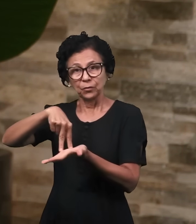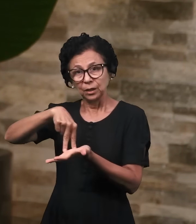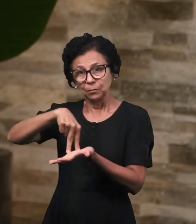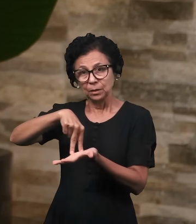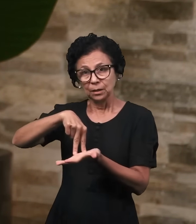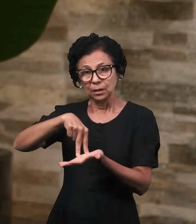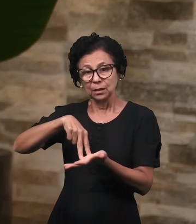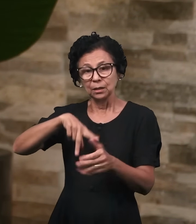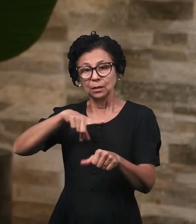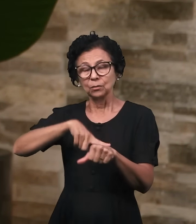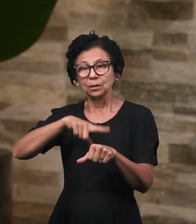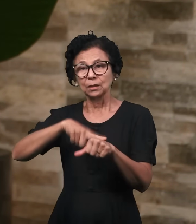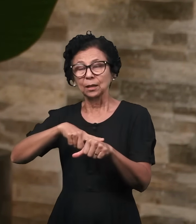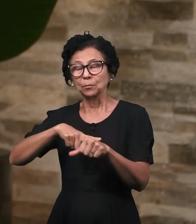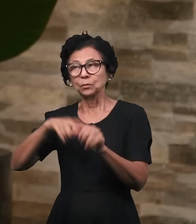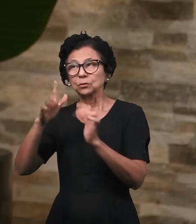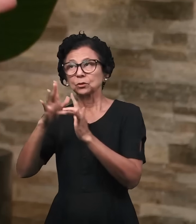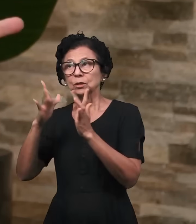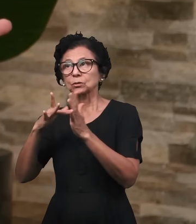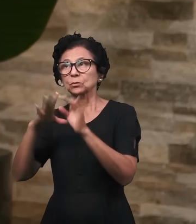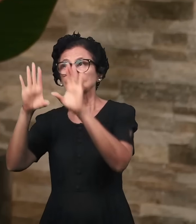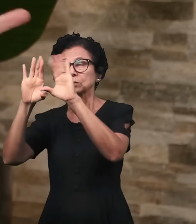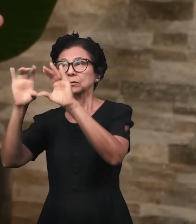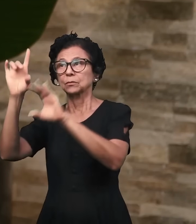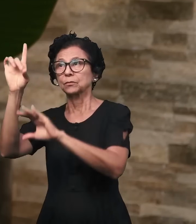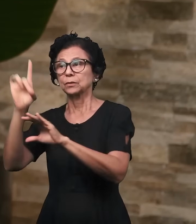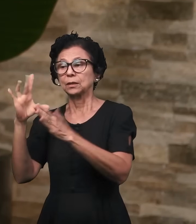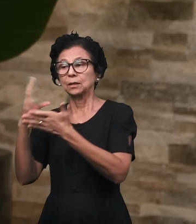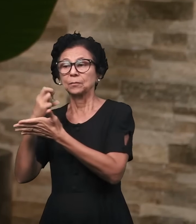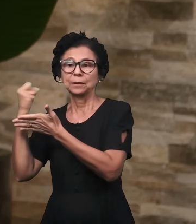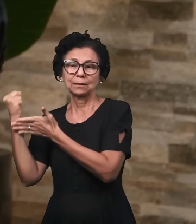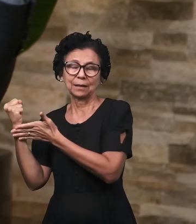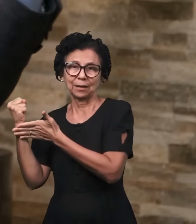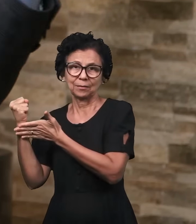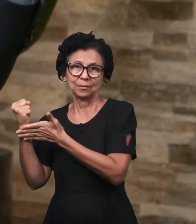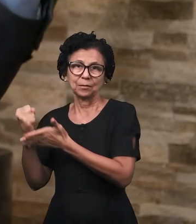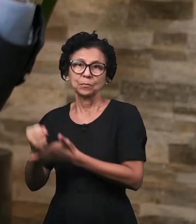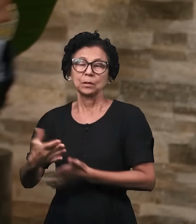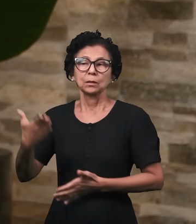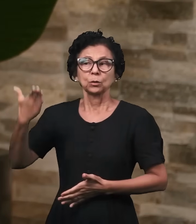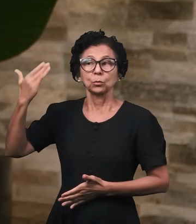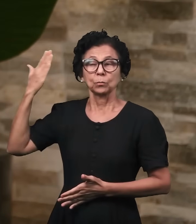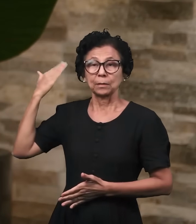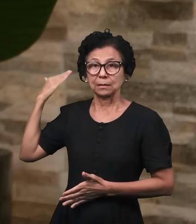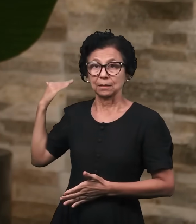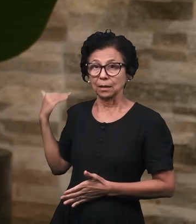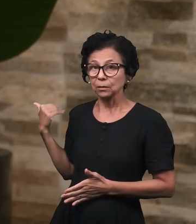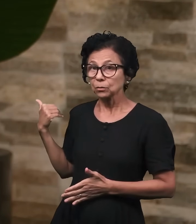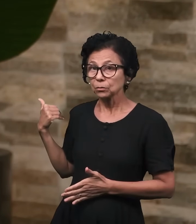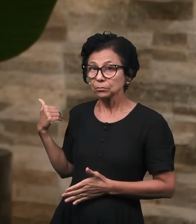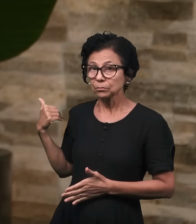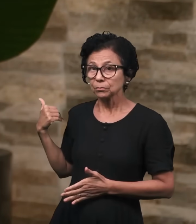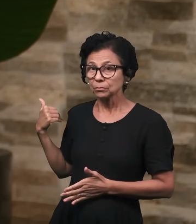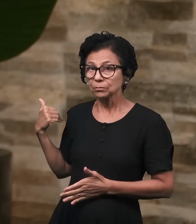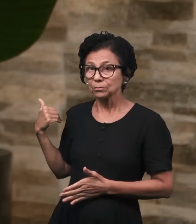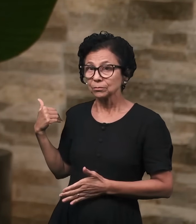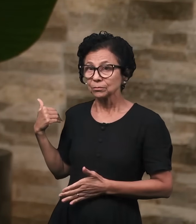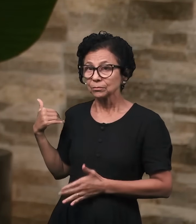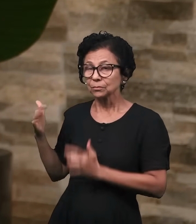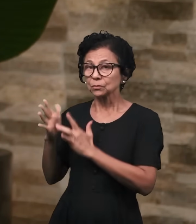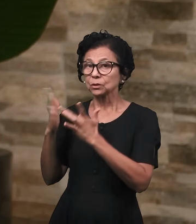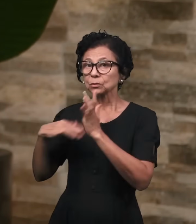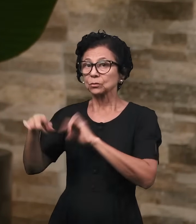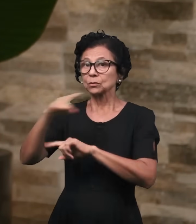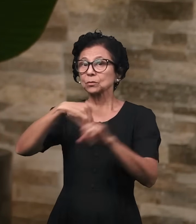Como? No arrebatamento. Ele plantou uma igreja lá no Calvário, ele nos abriu um novo e vivo caminho. Nós somos plantados, mas nós